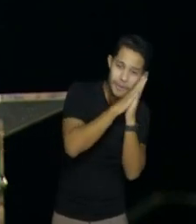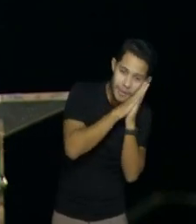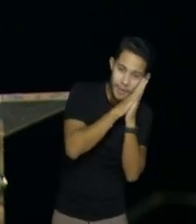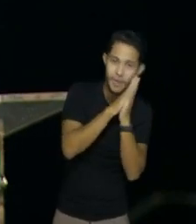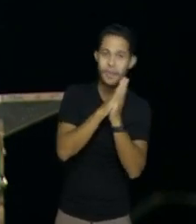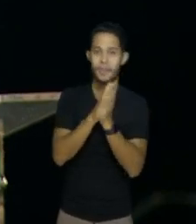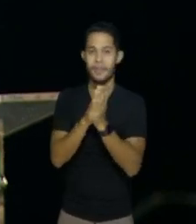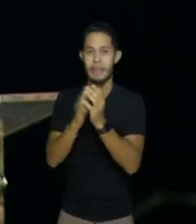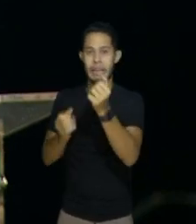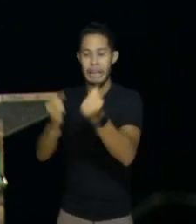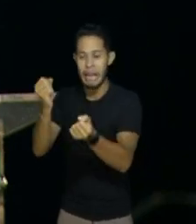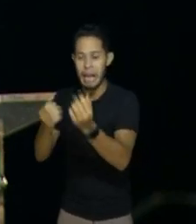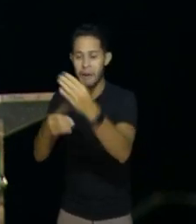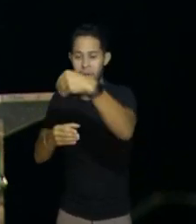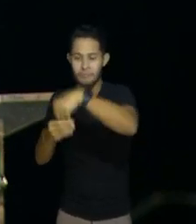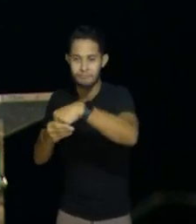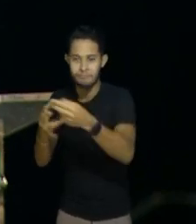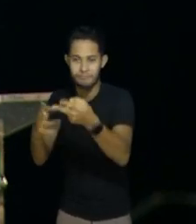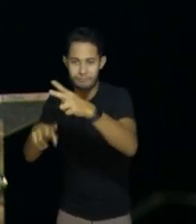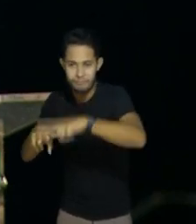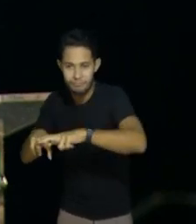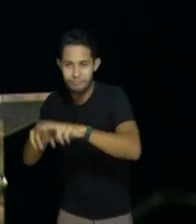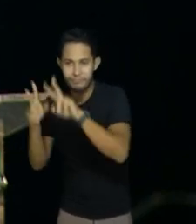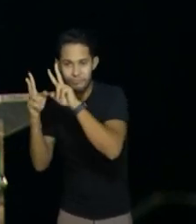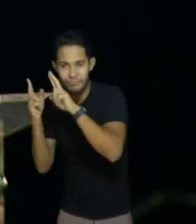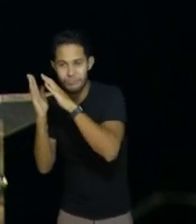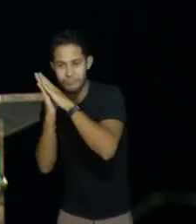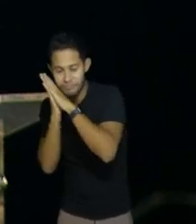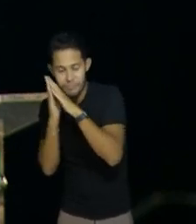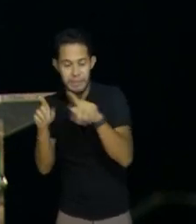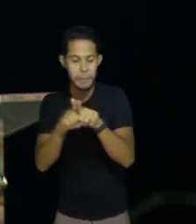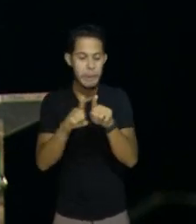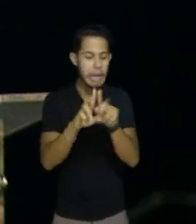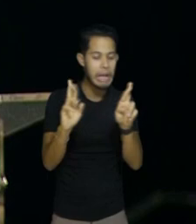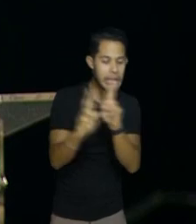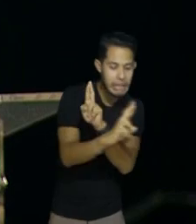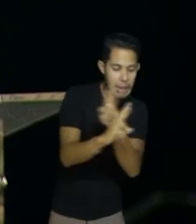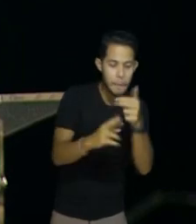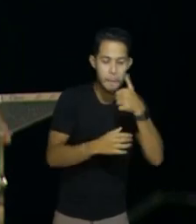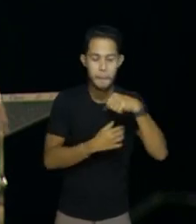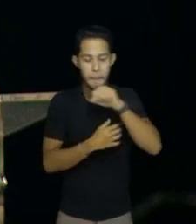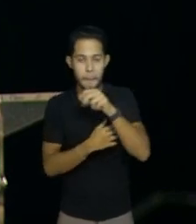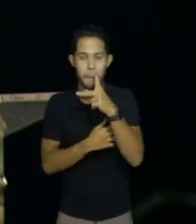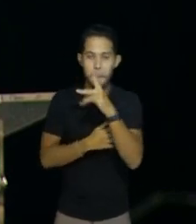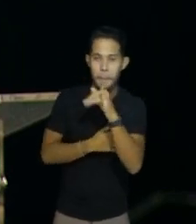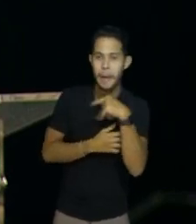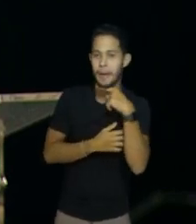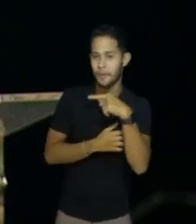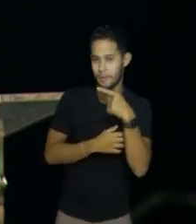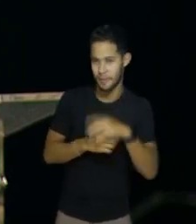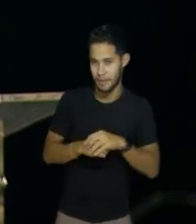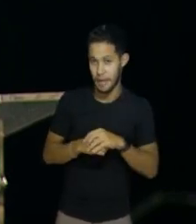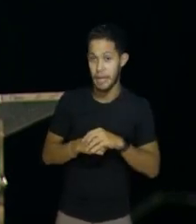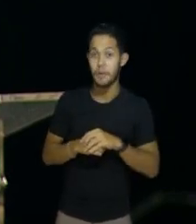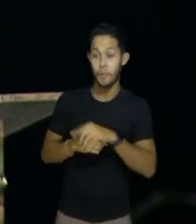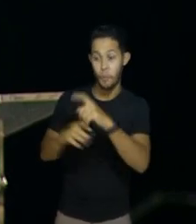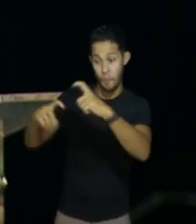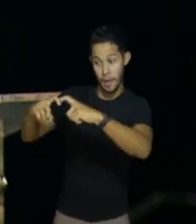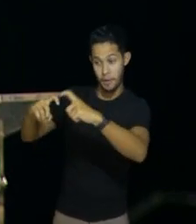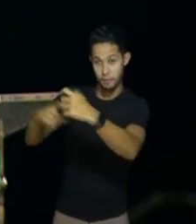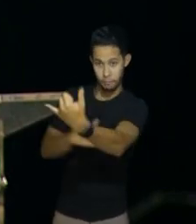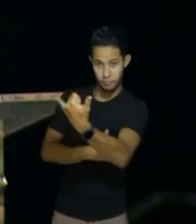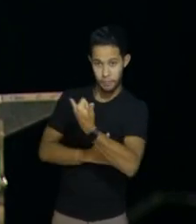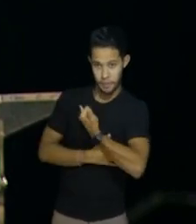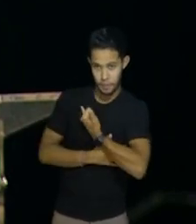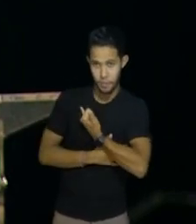casamento. Em 6 meses de tratamento, nós recebemos a notícia que só um transplante de medula ia salvar a vida do Biel. E não